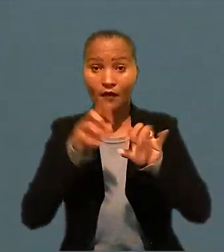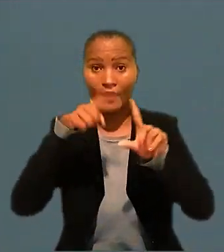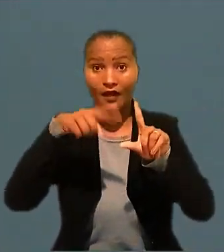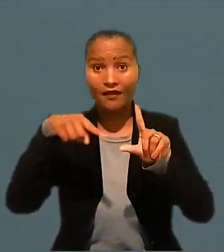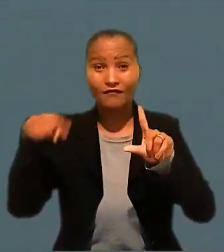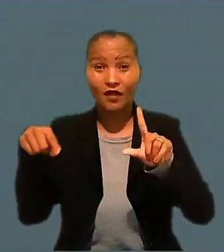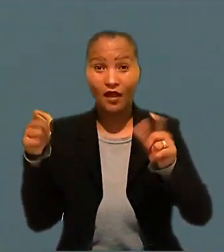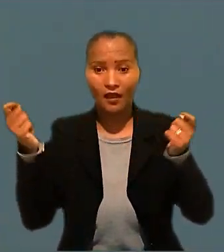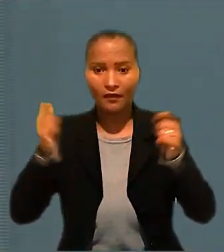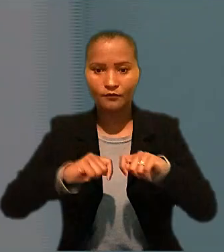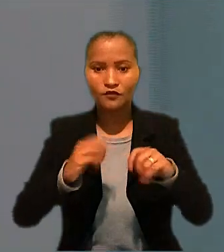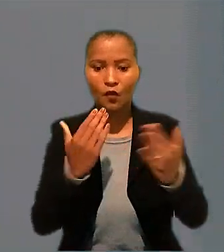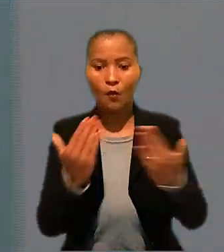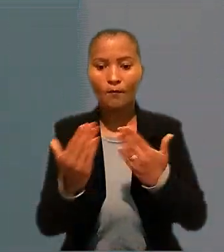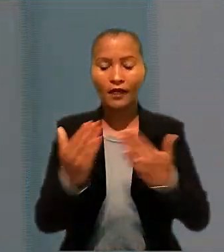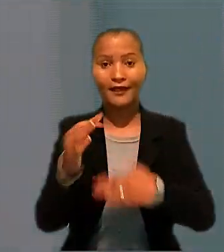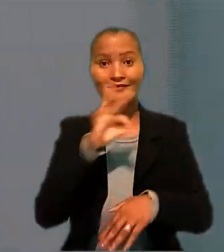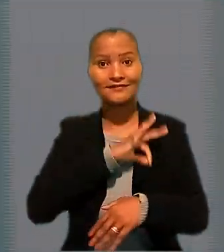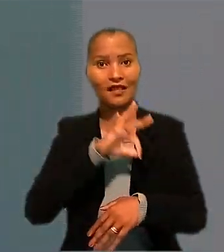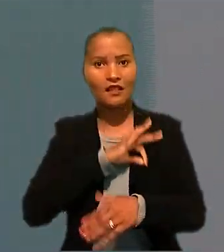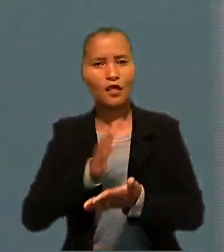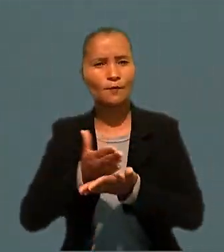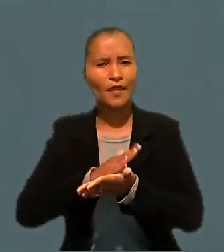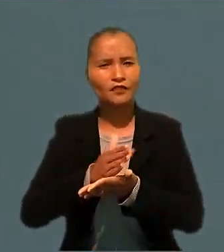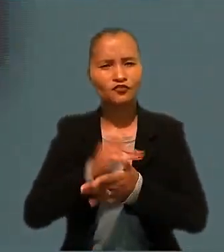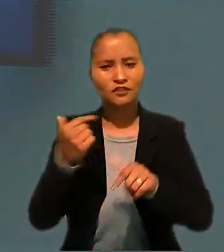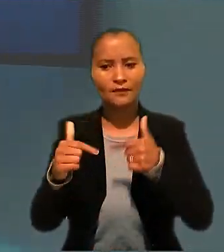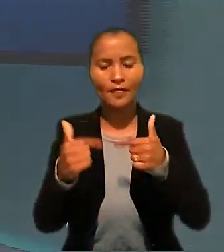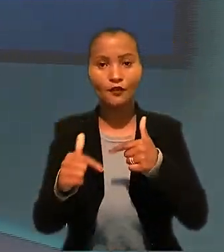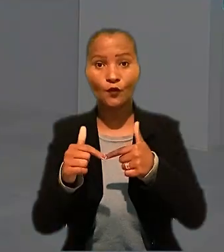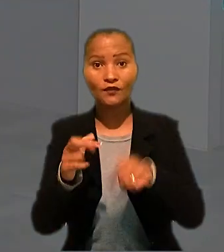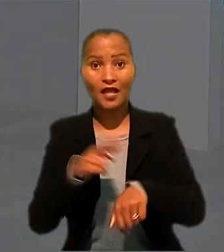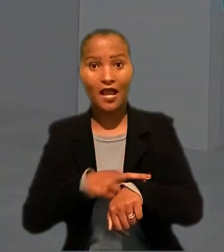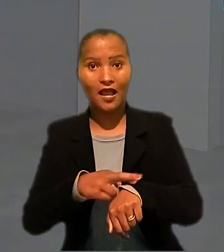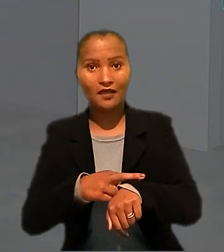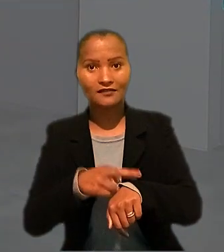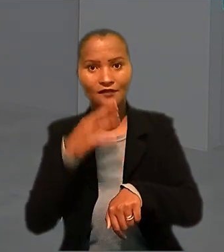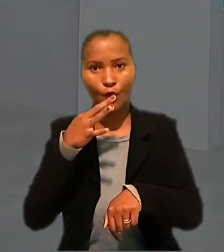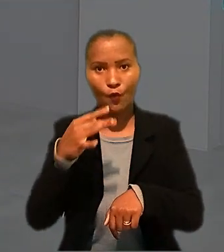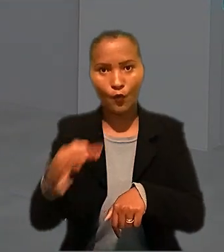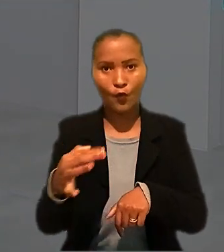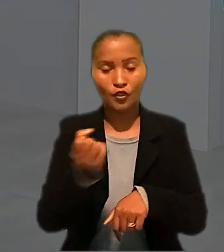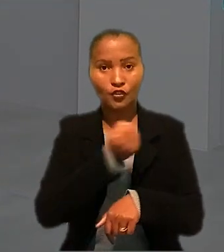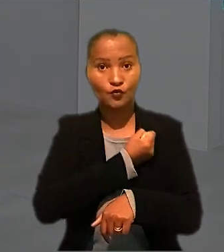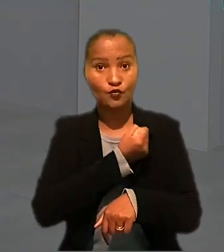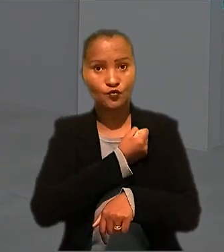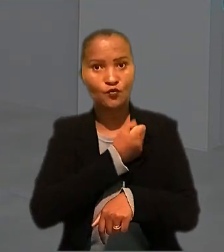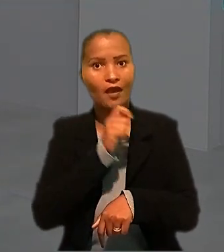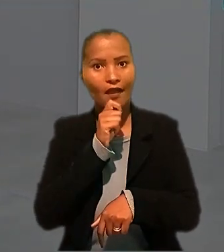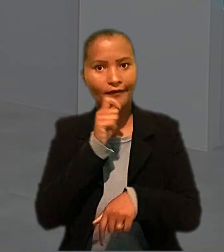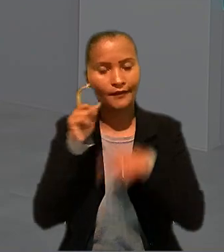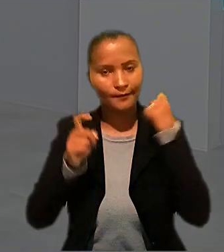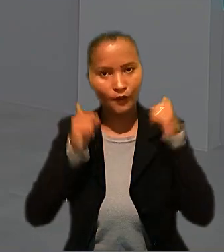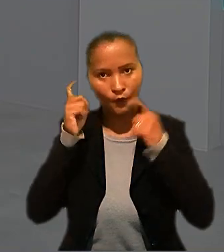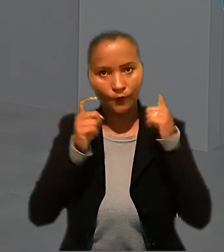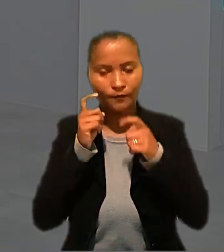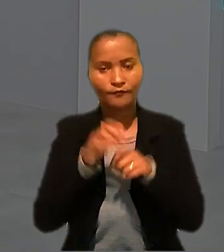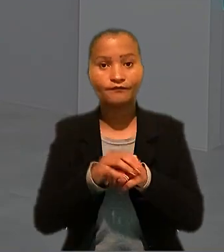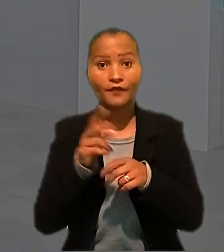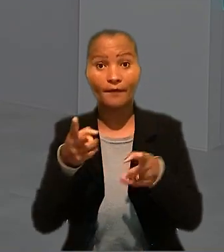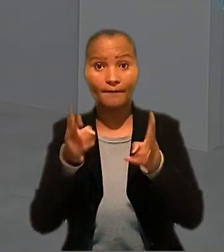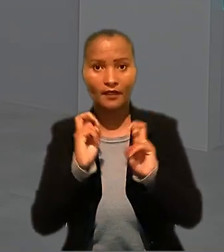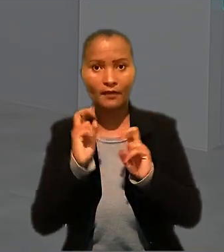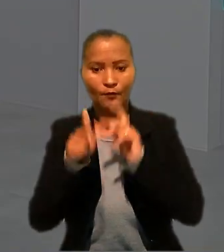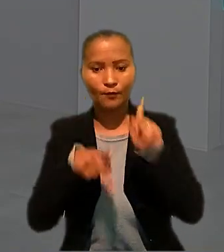gente preparou um gráfico em que é possível comparar a remuneração média de trabalhadores por raça e cor, e os números ainda preocupam,